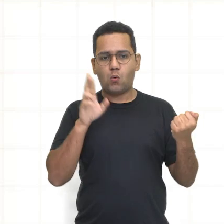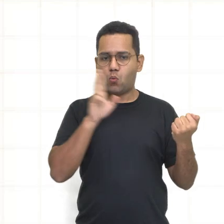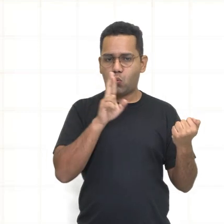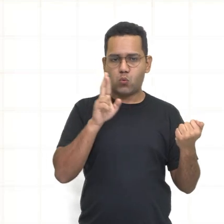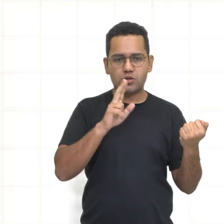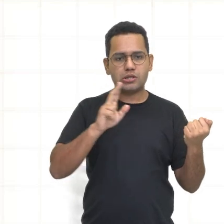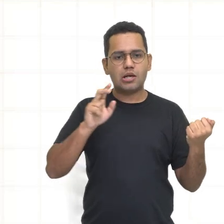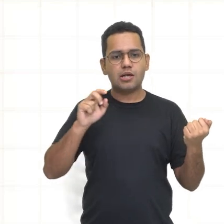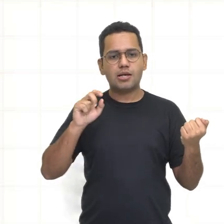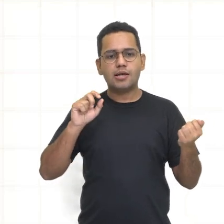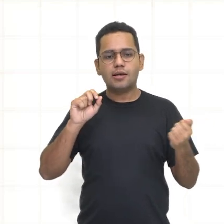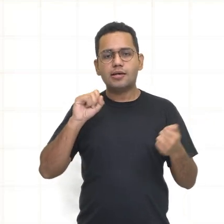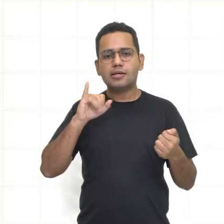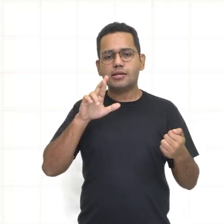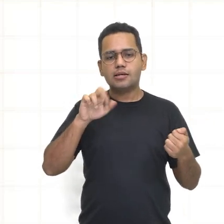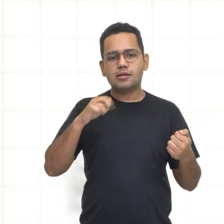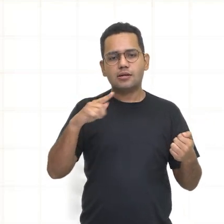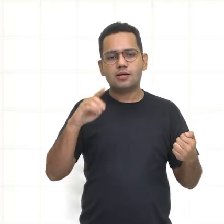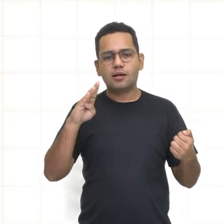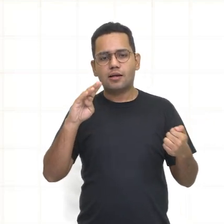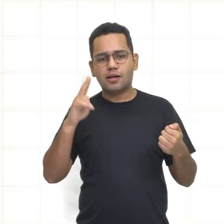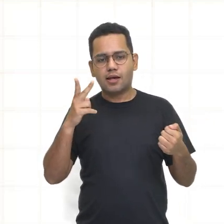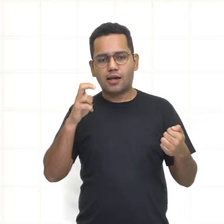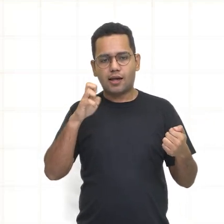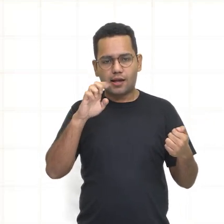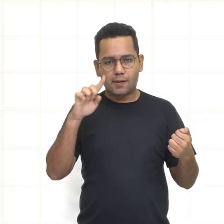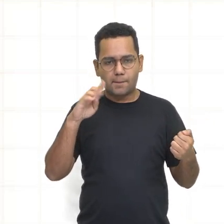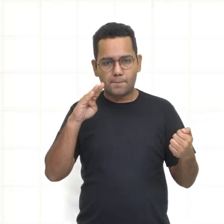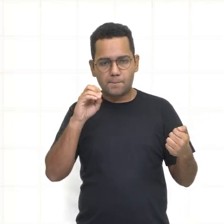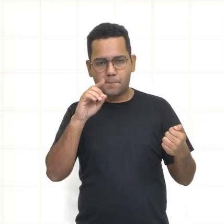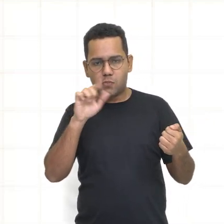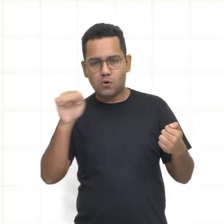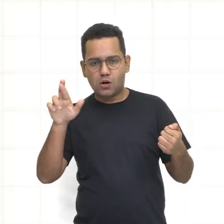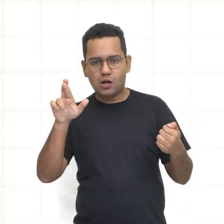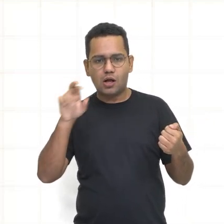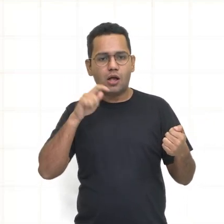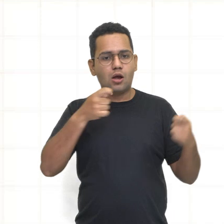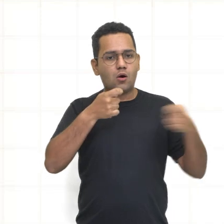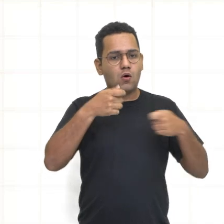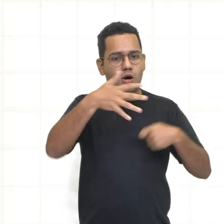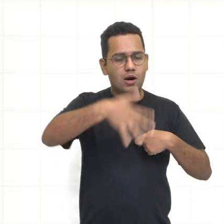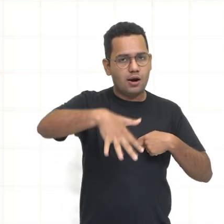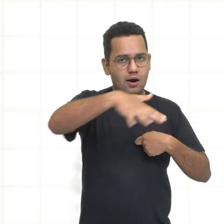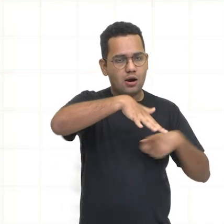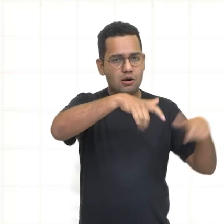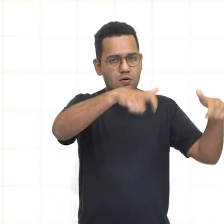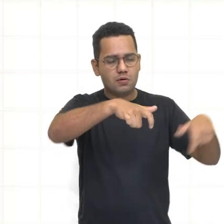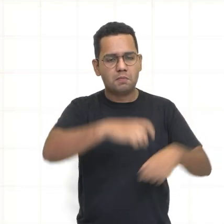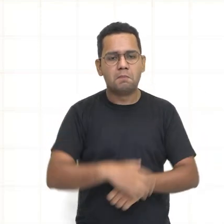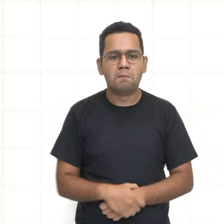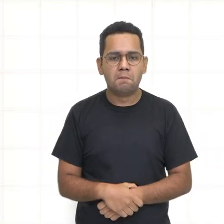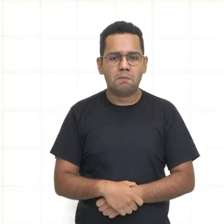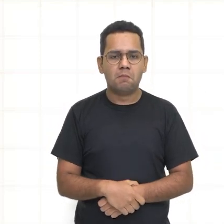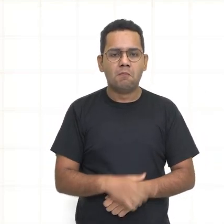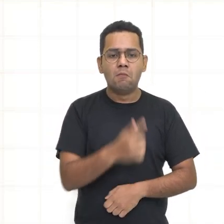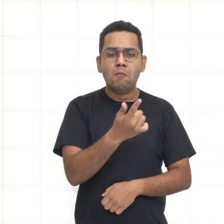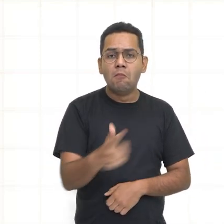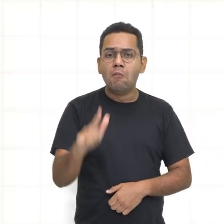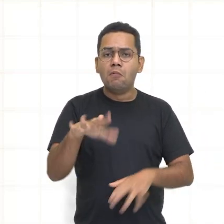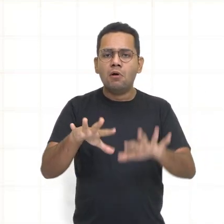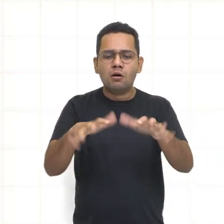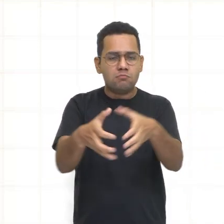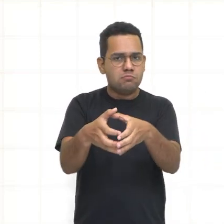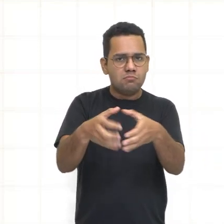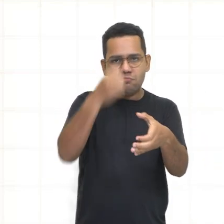Hezbollah. Controla grande parte do território sírio. Dentro do contexto sírio, também temos a questão da presença